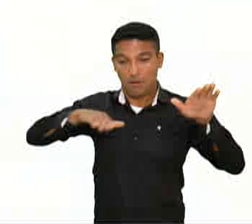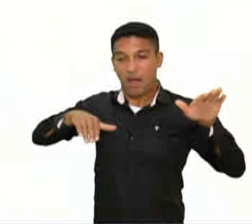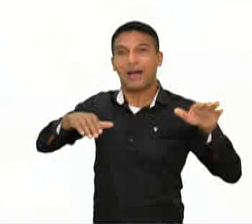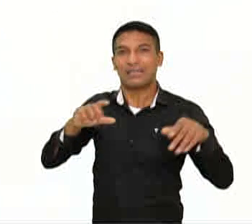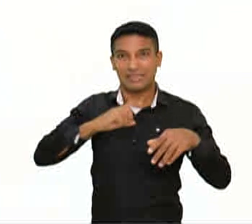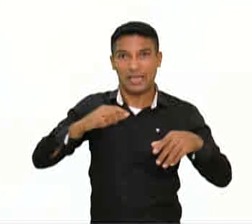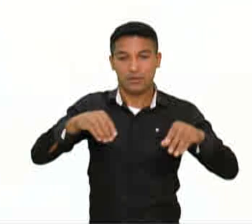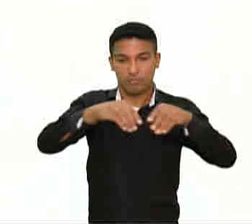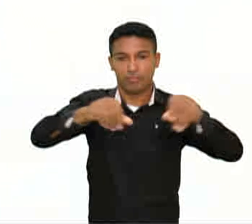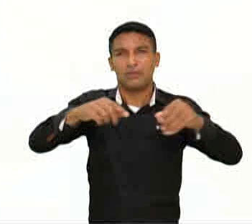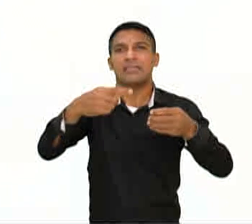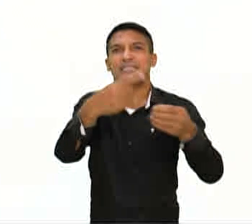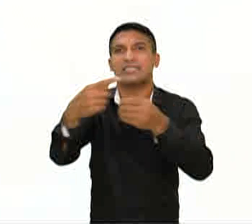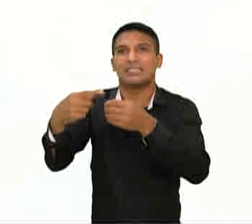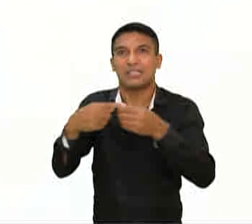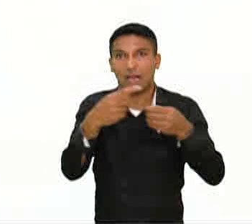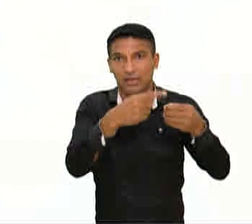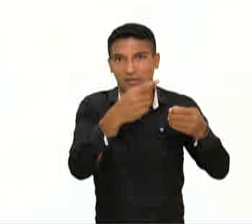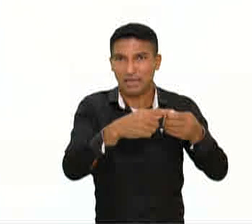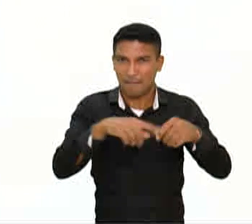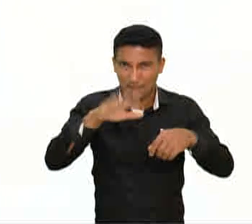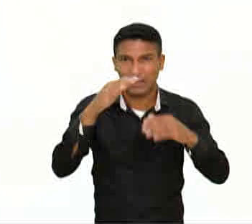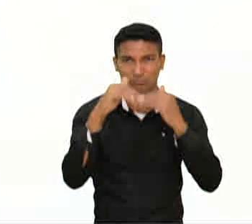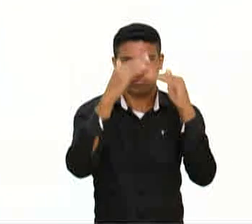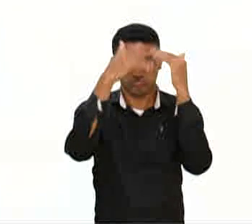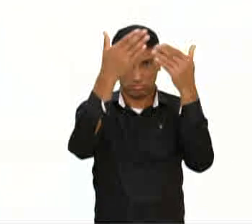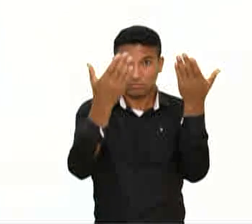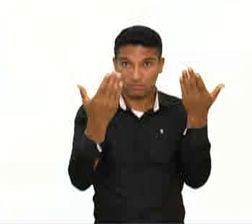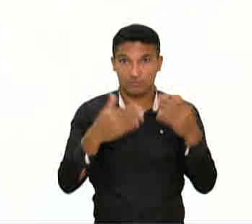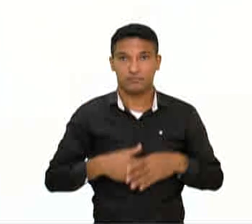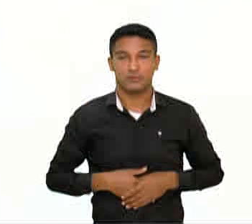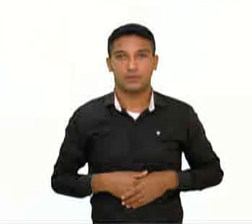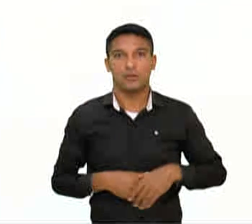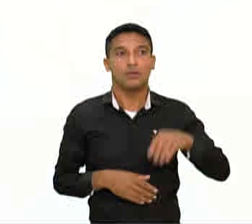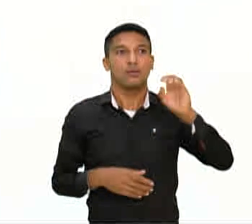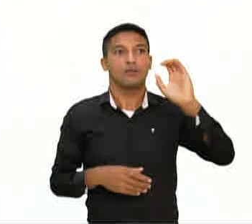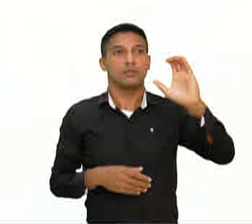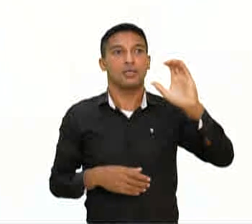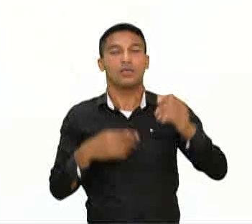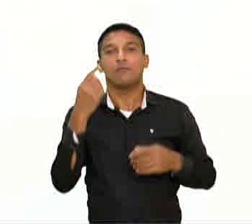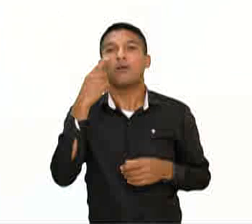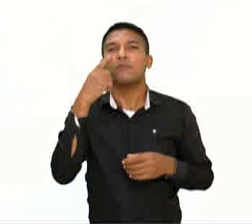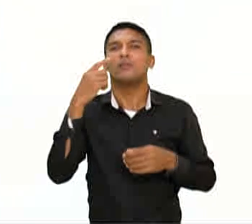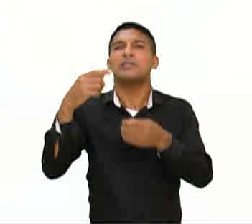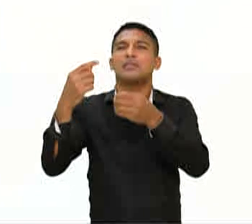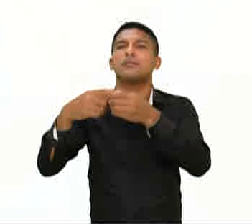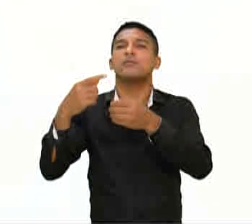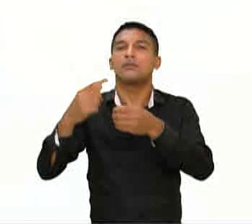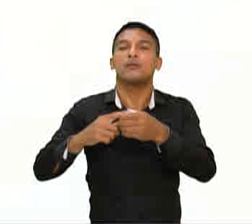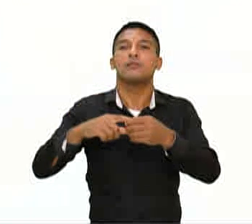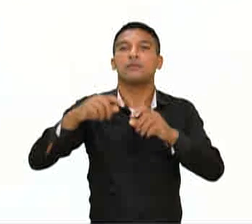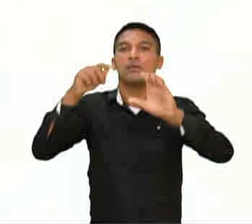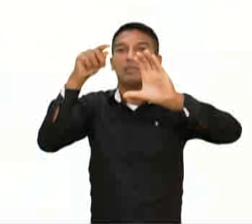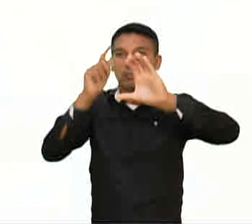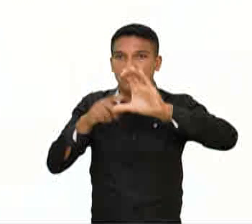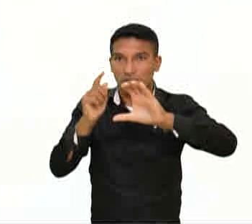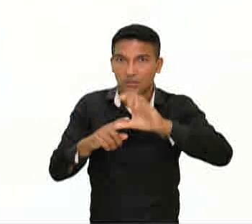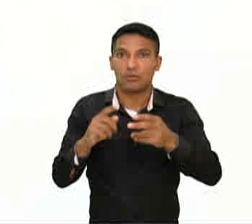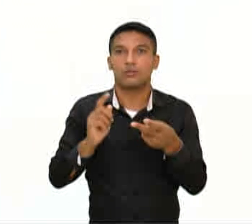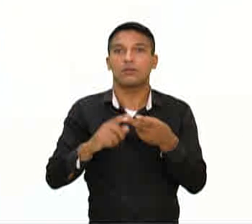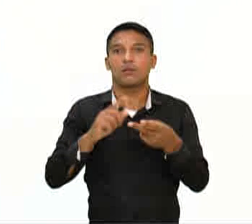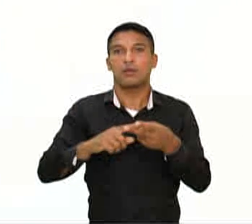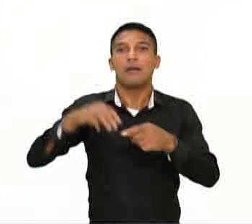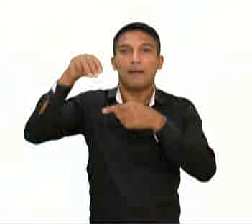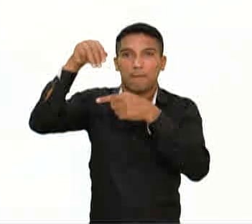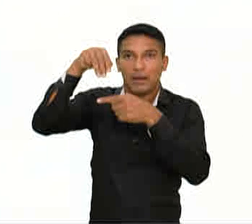Alguns espaços do Paraná, tal como o Corredor da Moda, que compreende os municípios de Cianorte, Maringá, Apucarana e Londrina, hoje são polos industriais